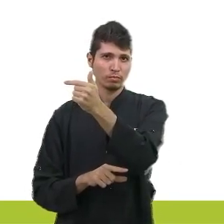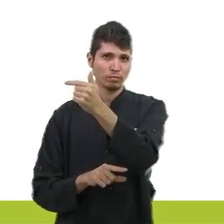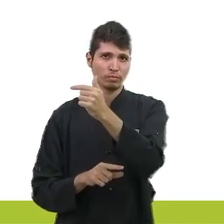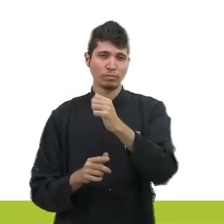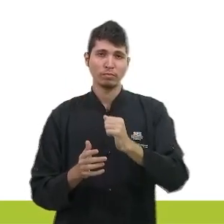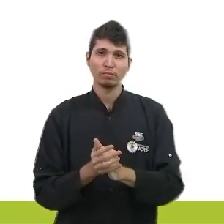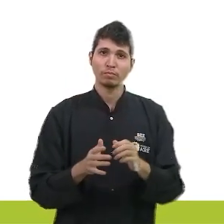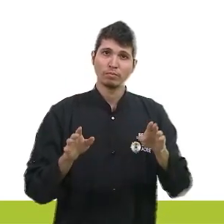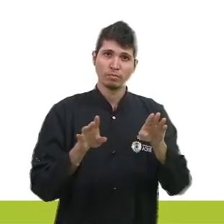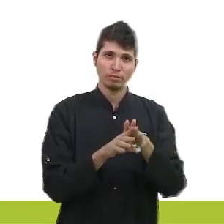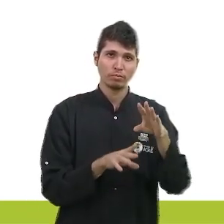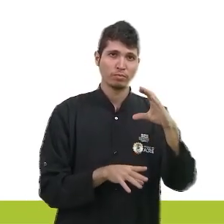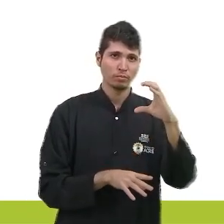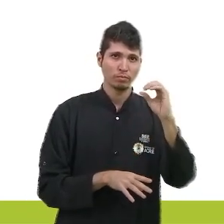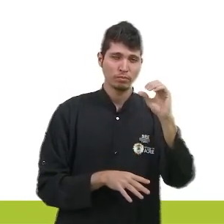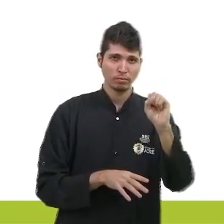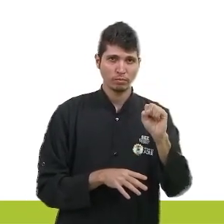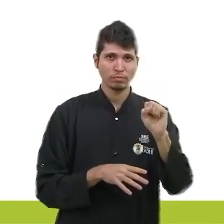o cosseno